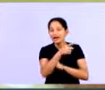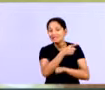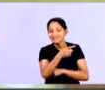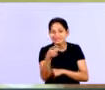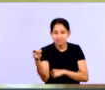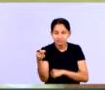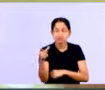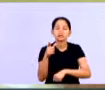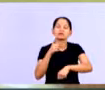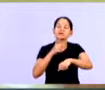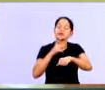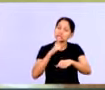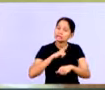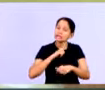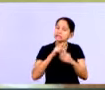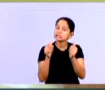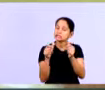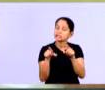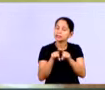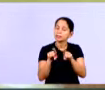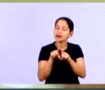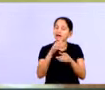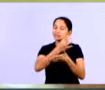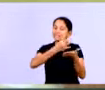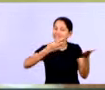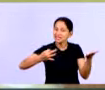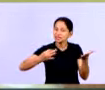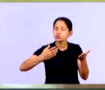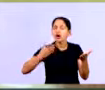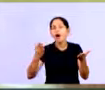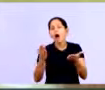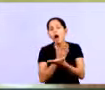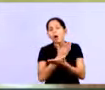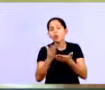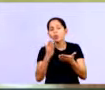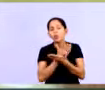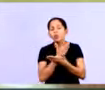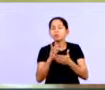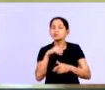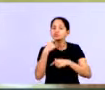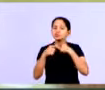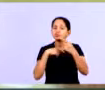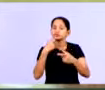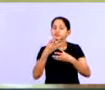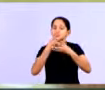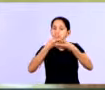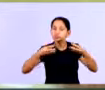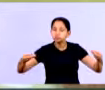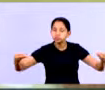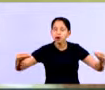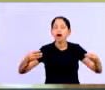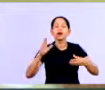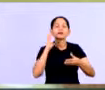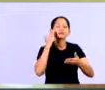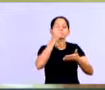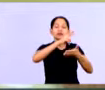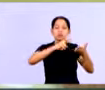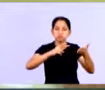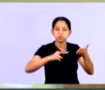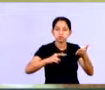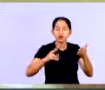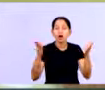E vocês vão ter também acompanhado esse questionário um texto para tirar algumas dúvidas e acrescentar alguns conhecimentos a respeito deste assunto que nós abordamos